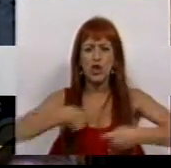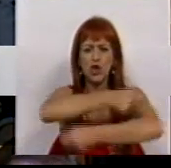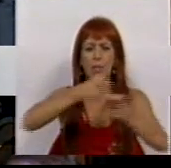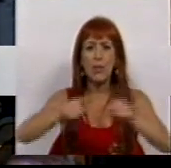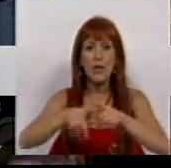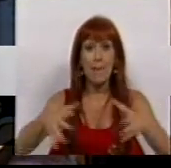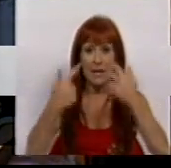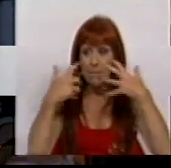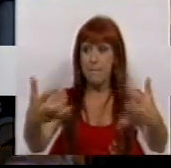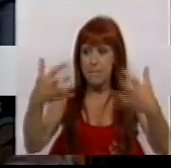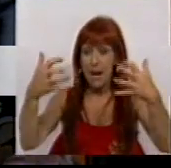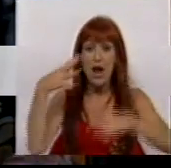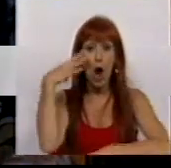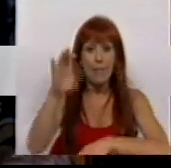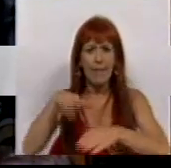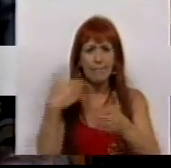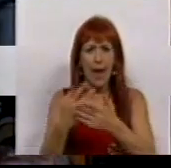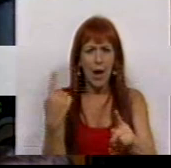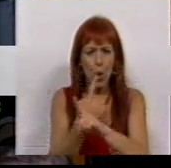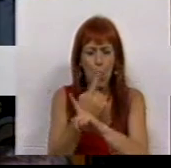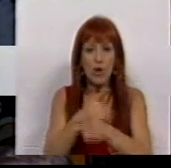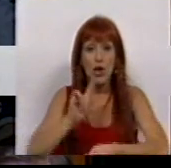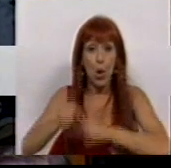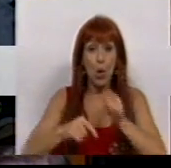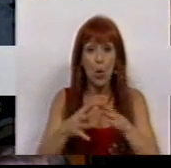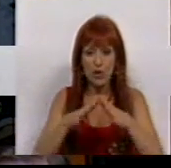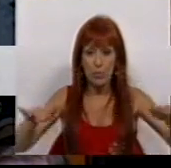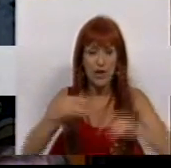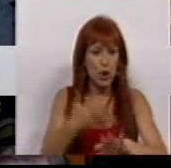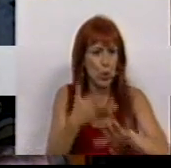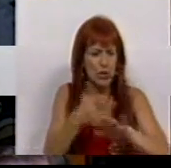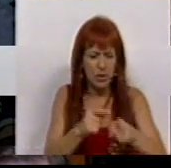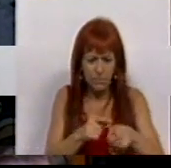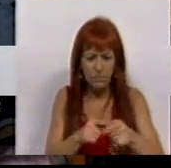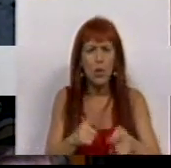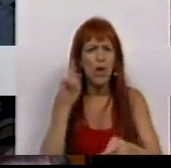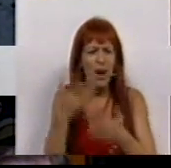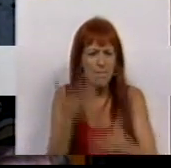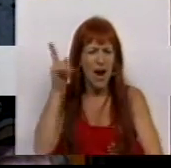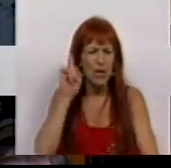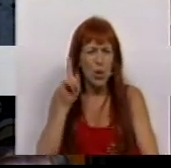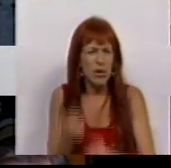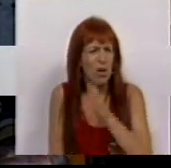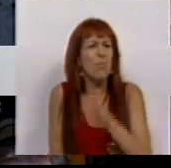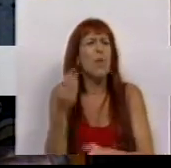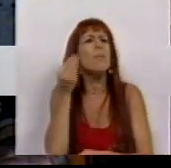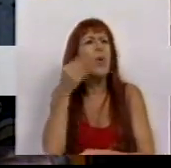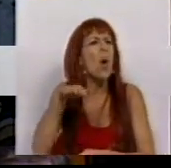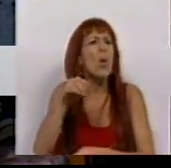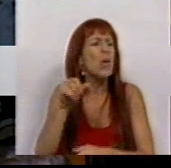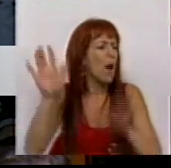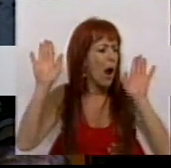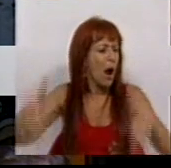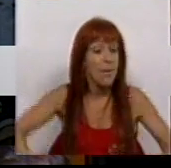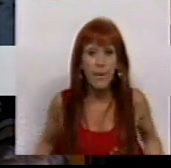é a face visível da normalização dos produtos, em que o calibre e o brilho valem mais que a qualidade ou a origem do produto.